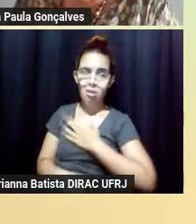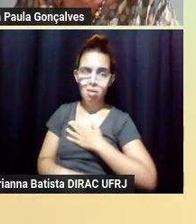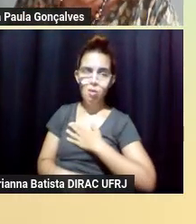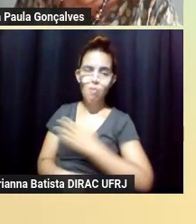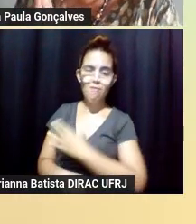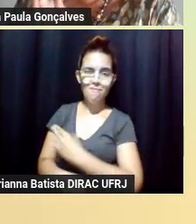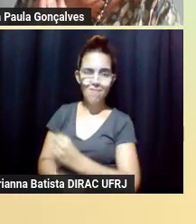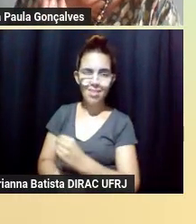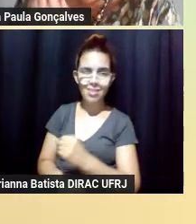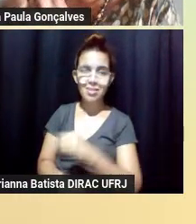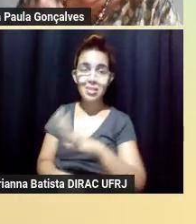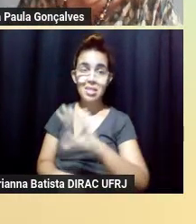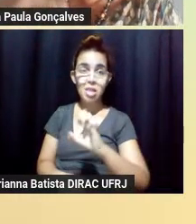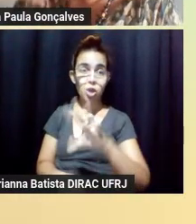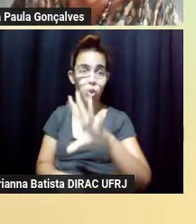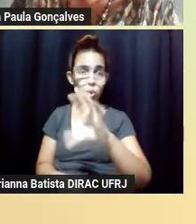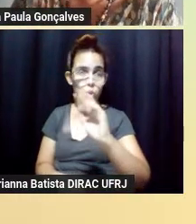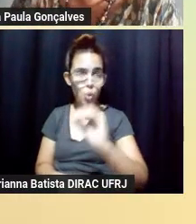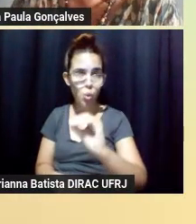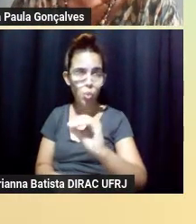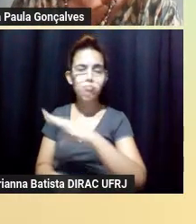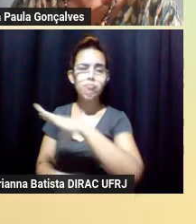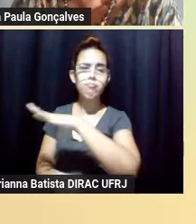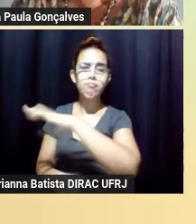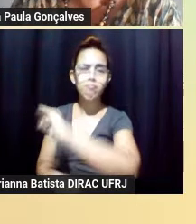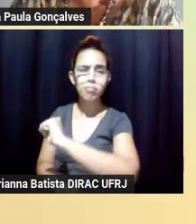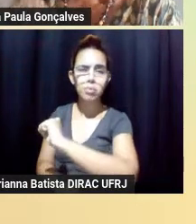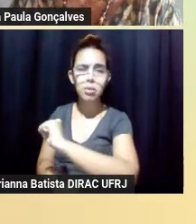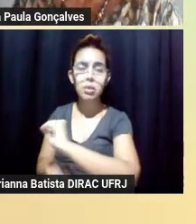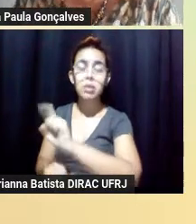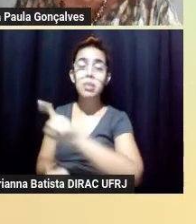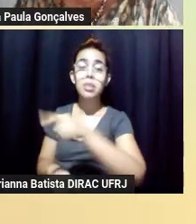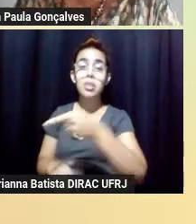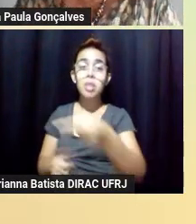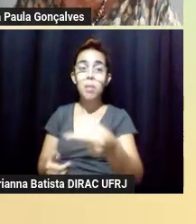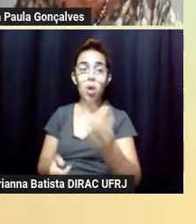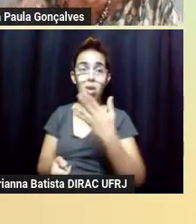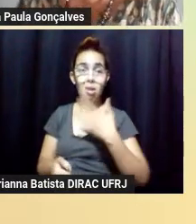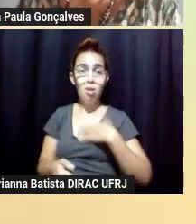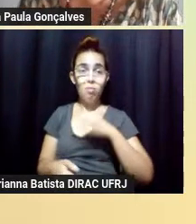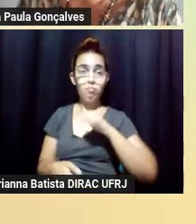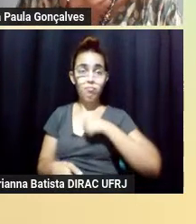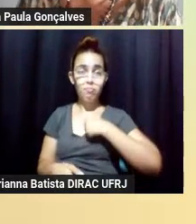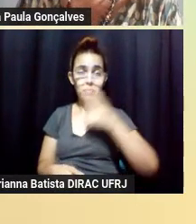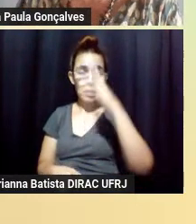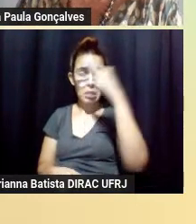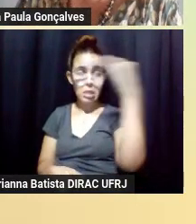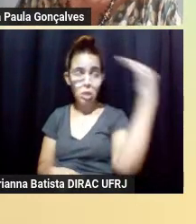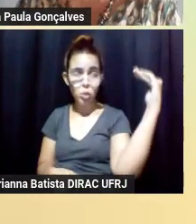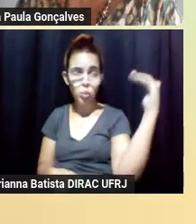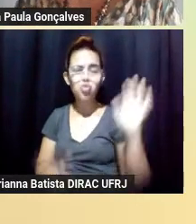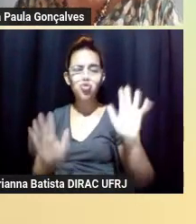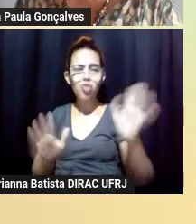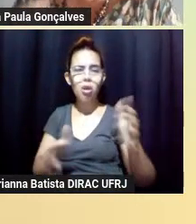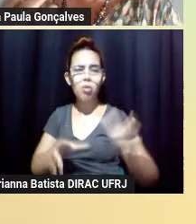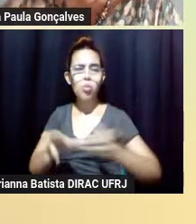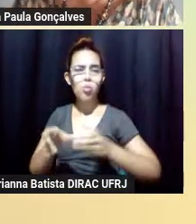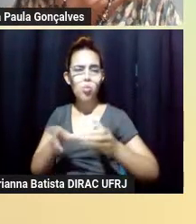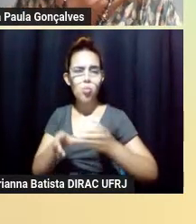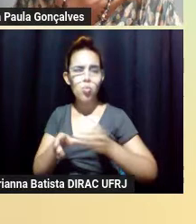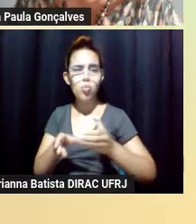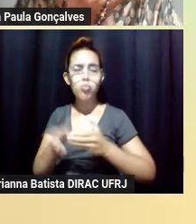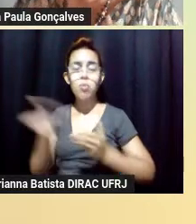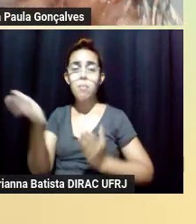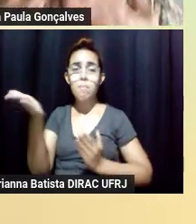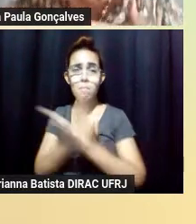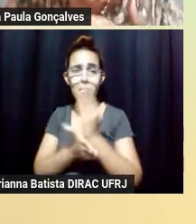concurso e passo para uma escola num bairro distante do meu, vou estudar na Tijuca. E aí começa a primeira situação, né, de misoginia,